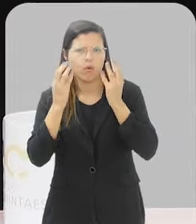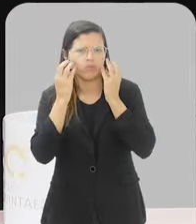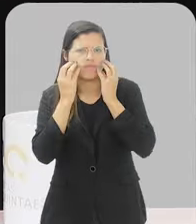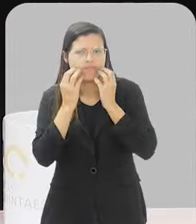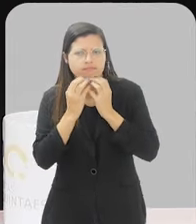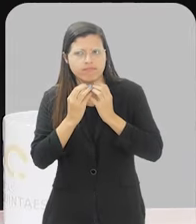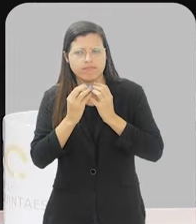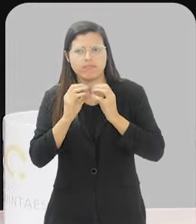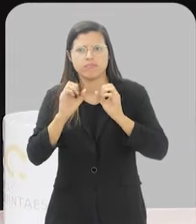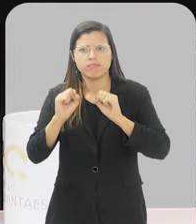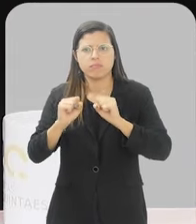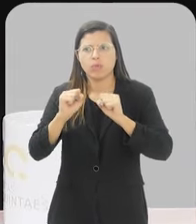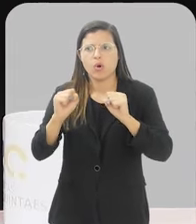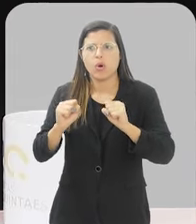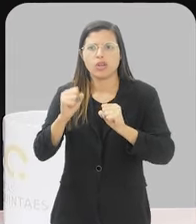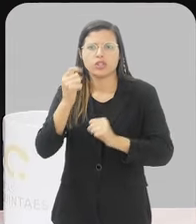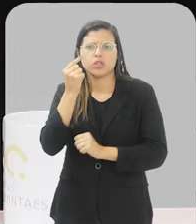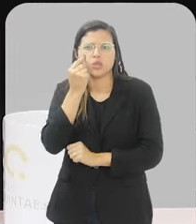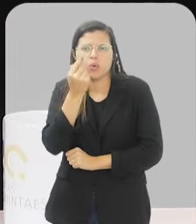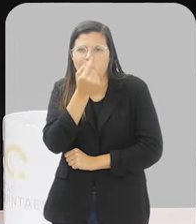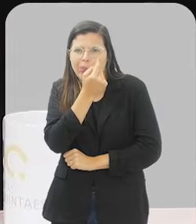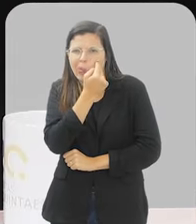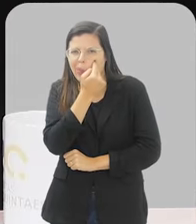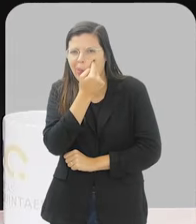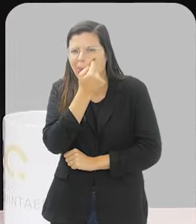cavanhaque, pode-se botar uma lente?